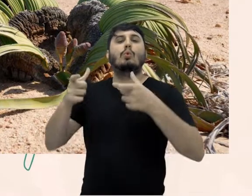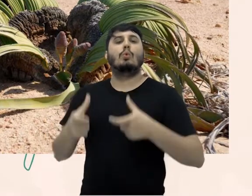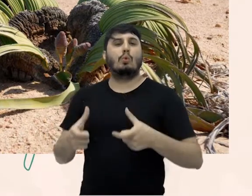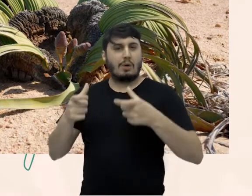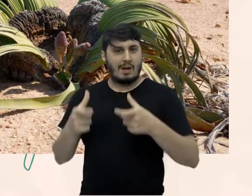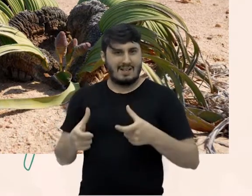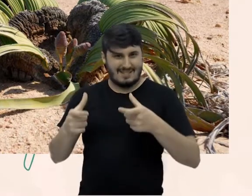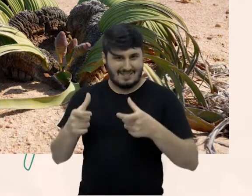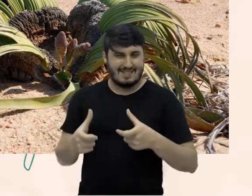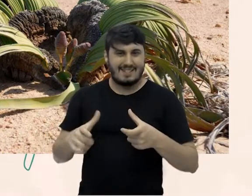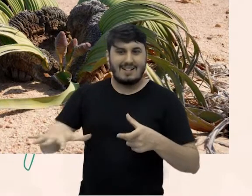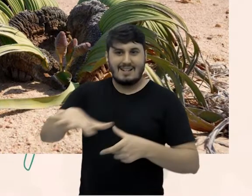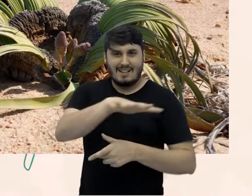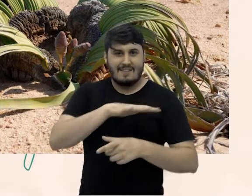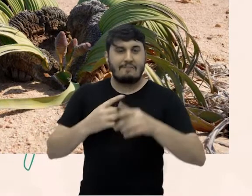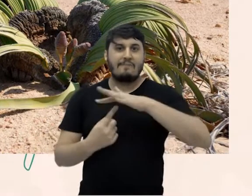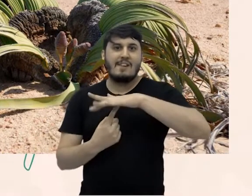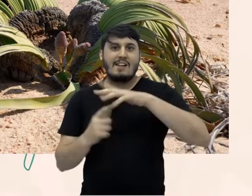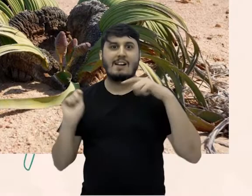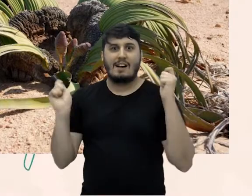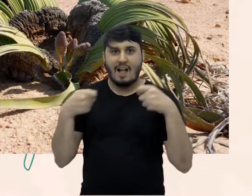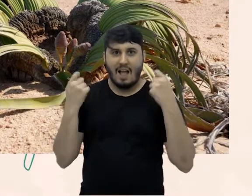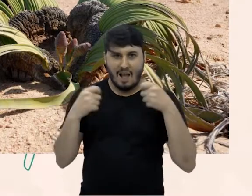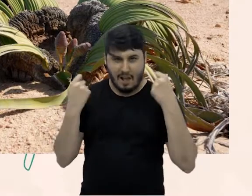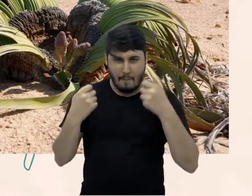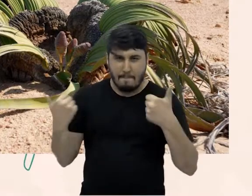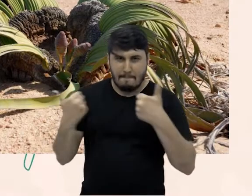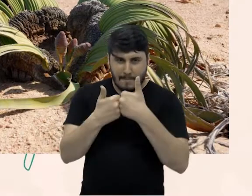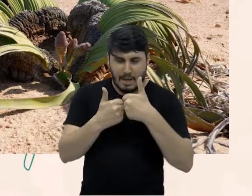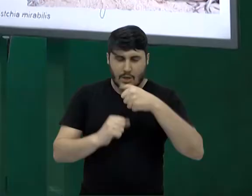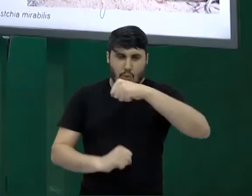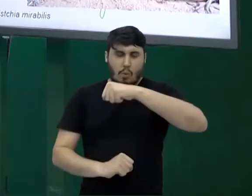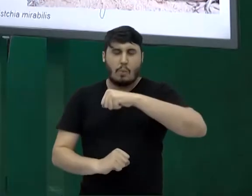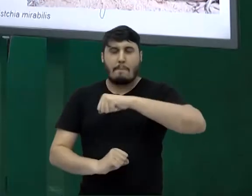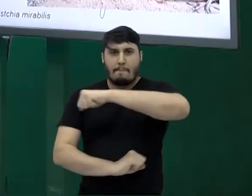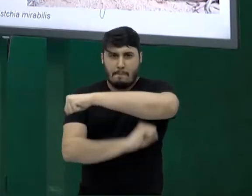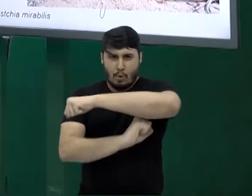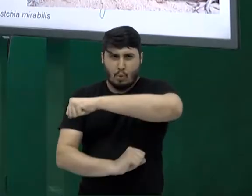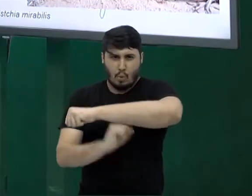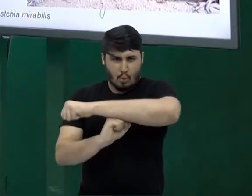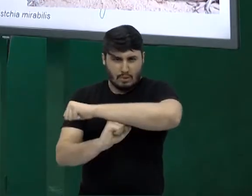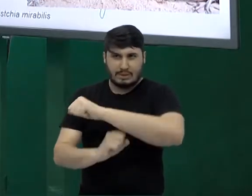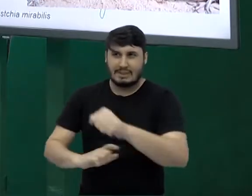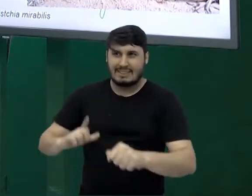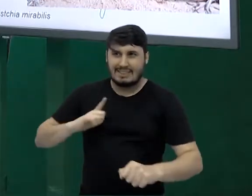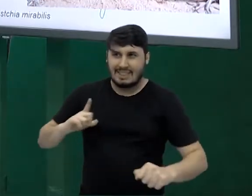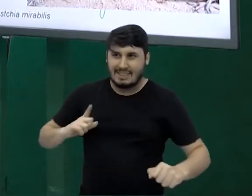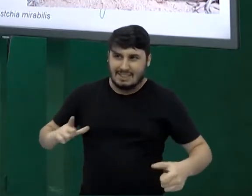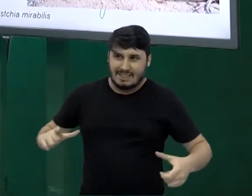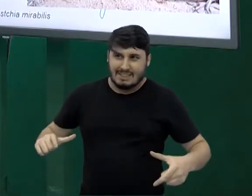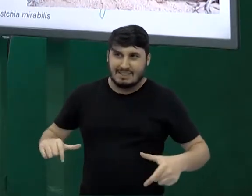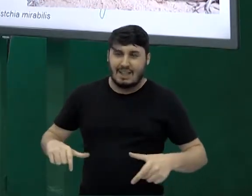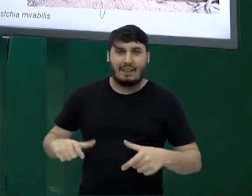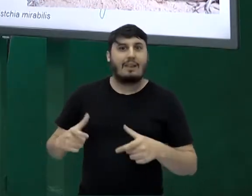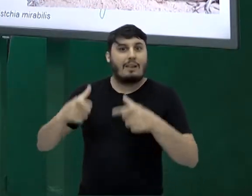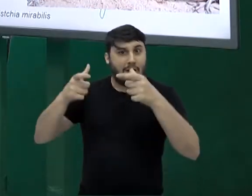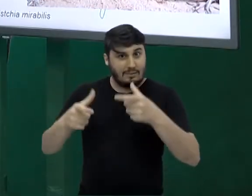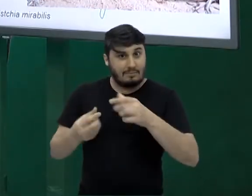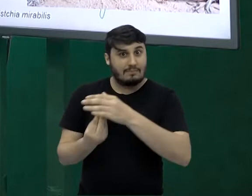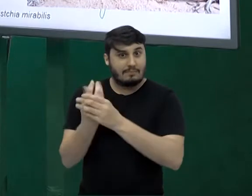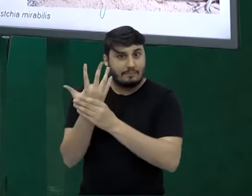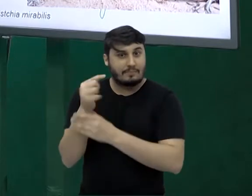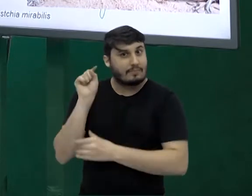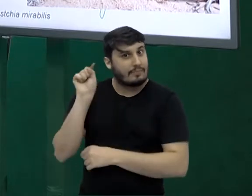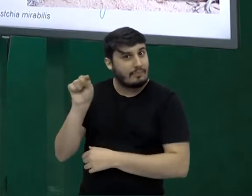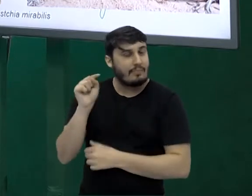deve ter visto lá no centro de Caruaru, ali, perto daquela área da feira ali. Lá no finalzinho, perto da ponte, tem uma. Tinha mais, acho que alguém tirou. Tem